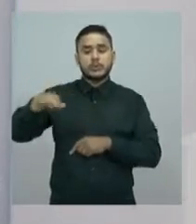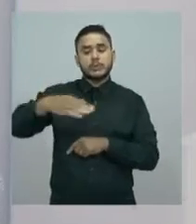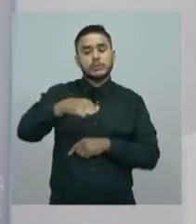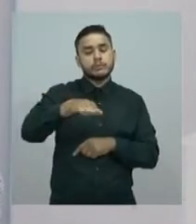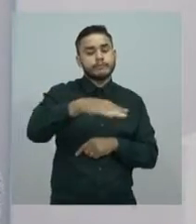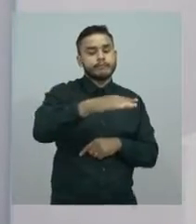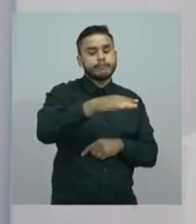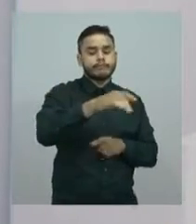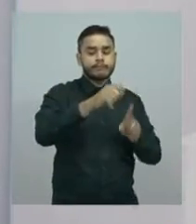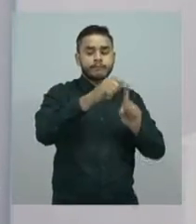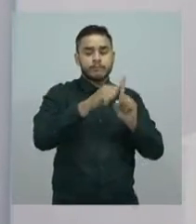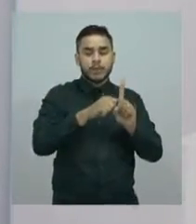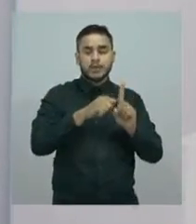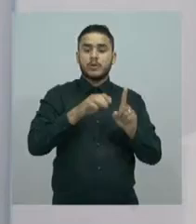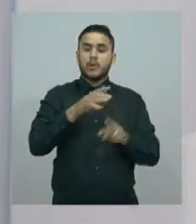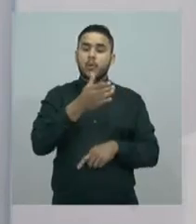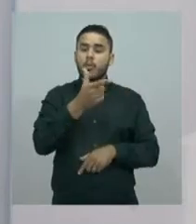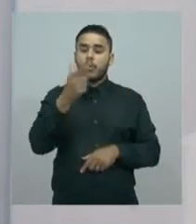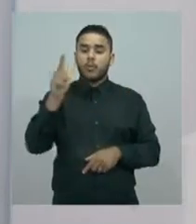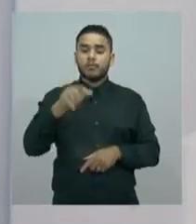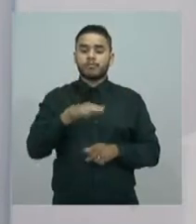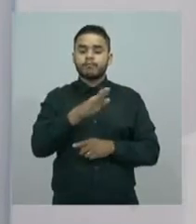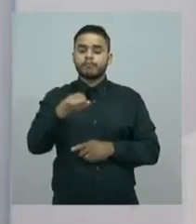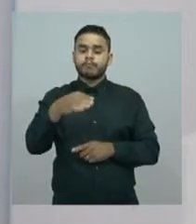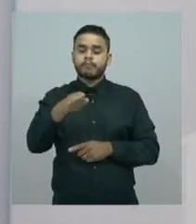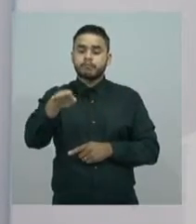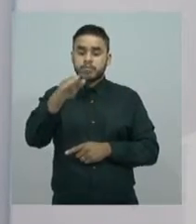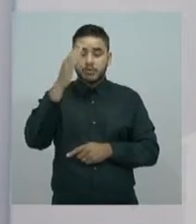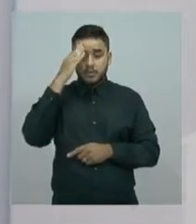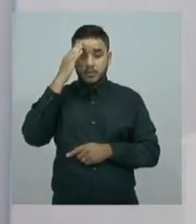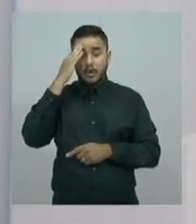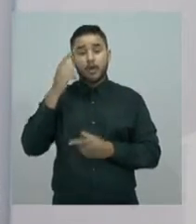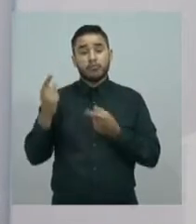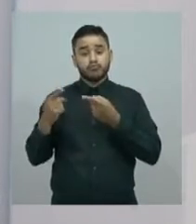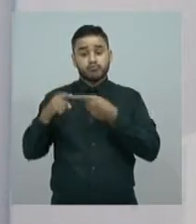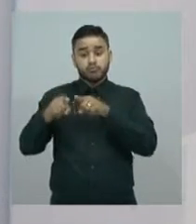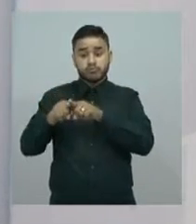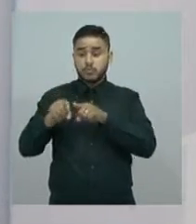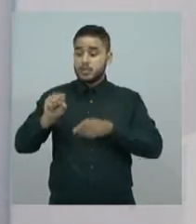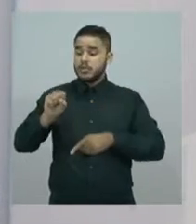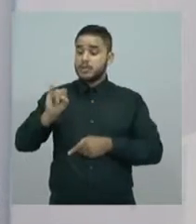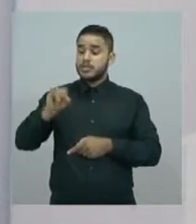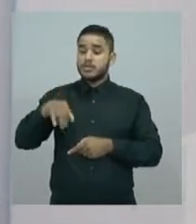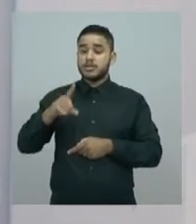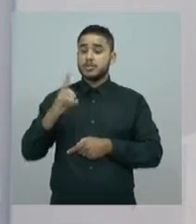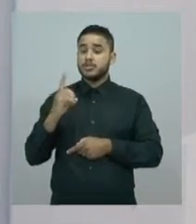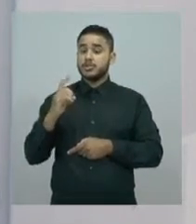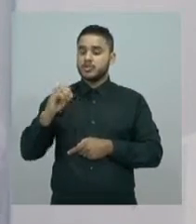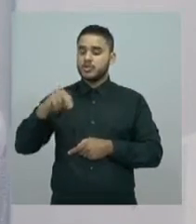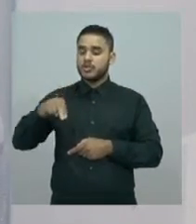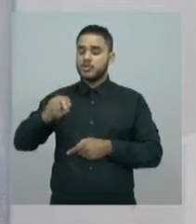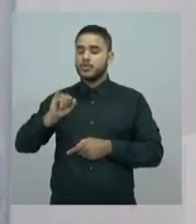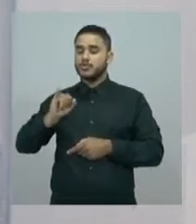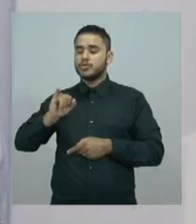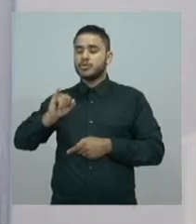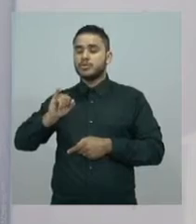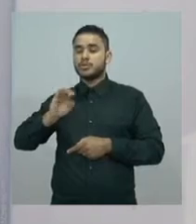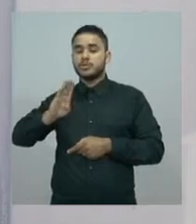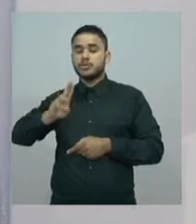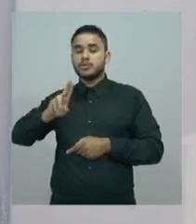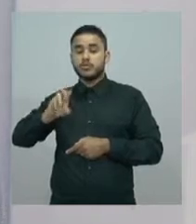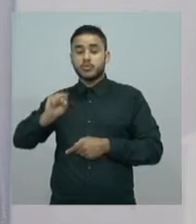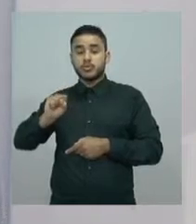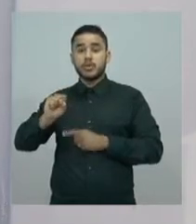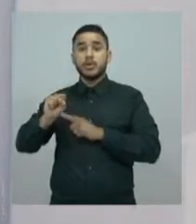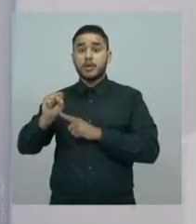Atender a população. É um convênio com o Sindônibus. O Sindônibus, esse ônibus foi fornecido